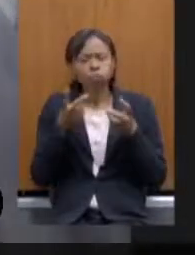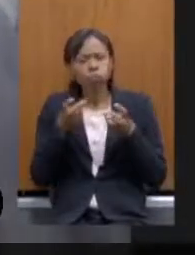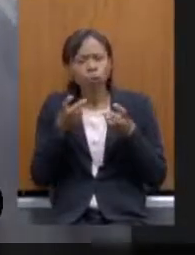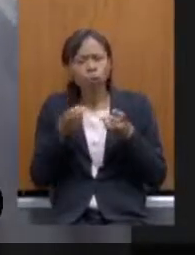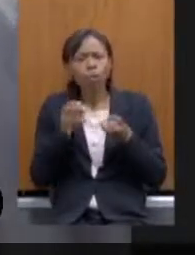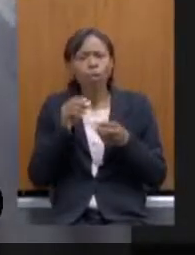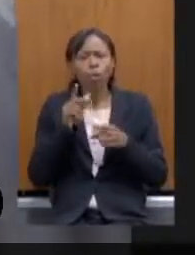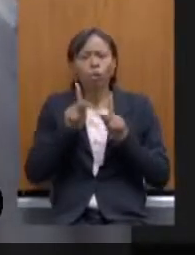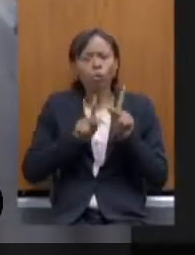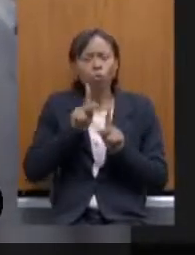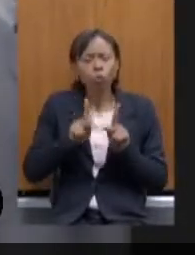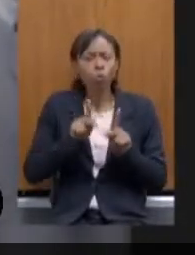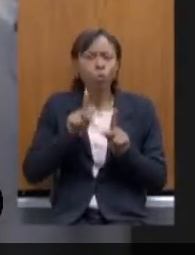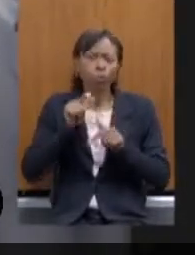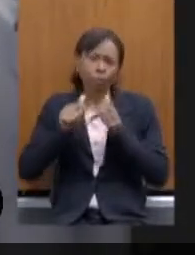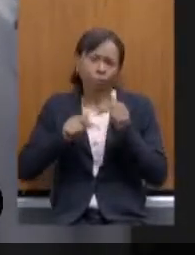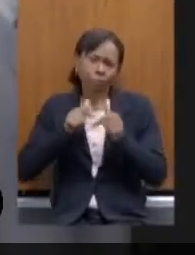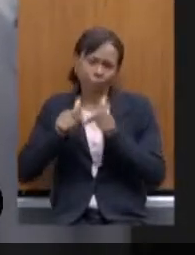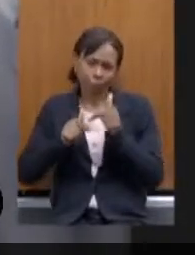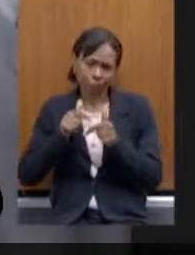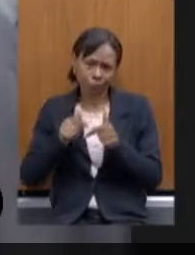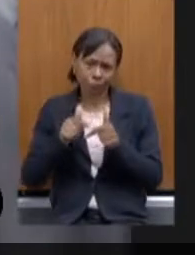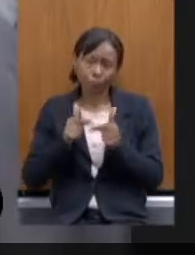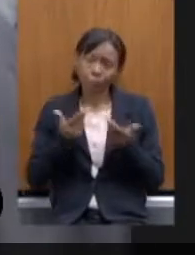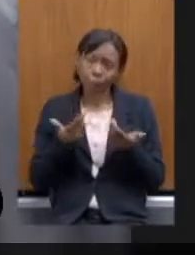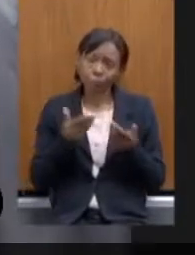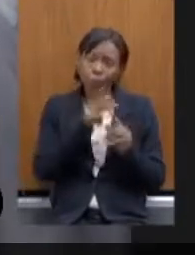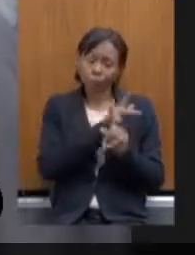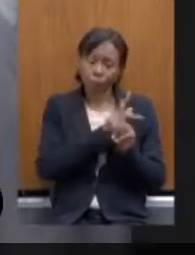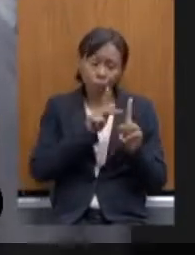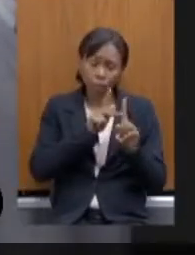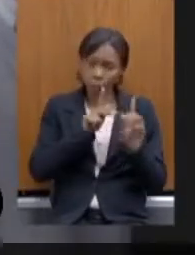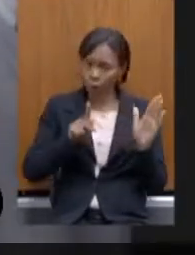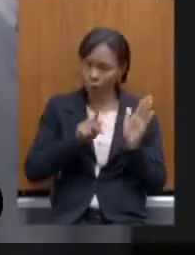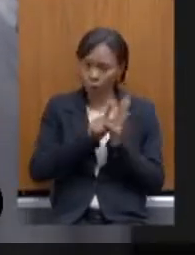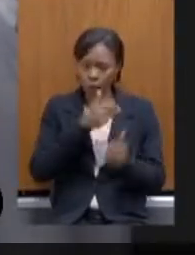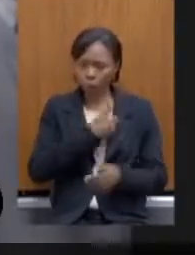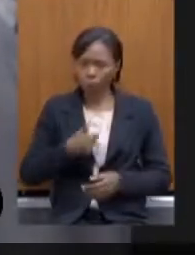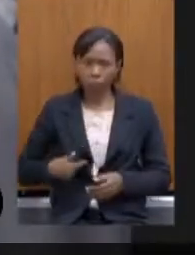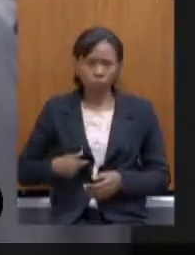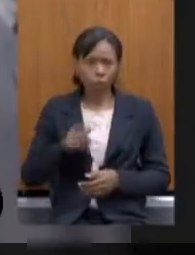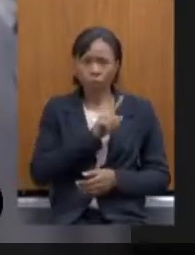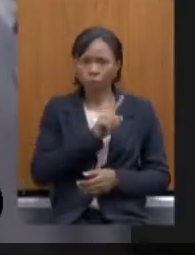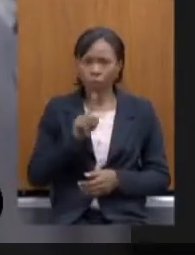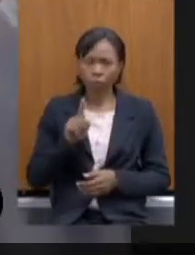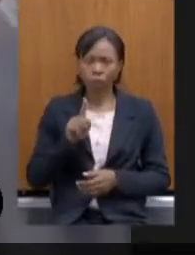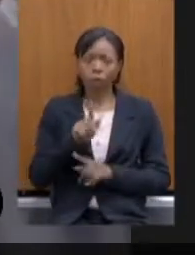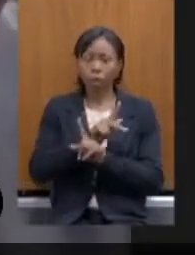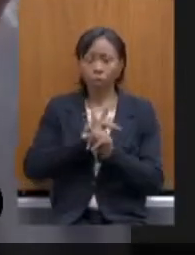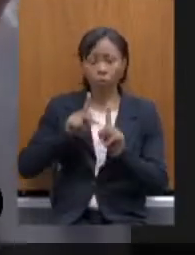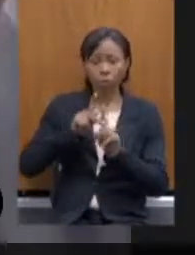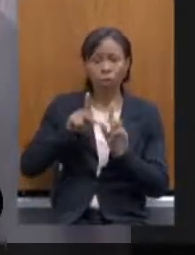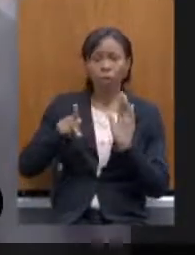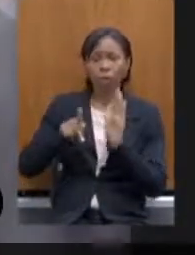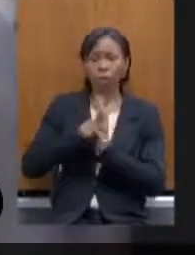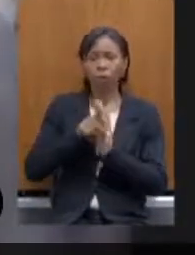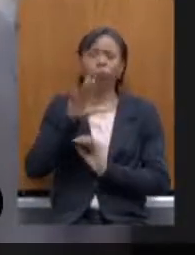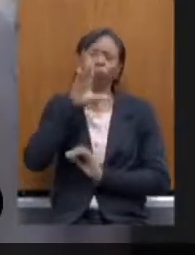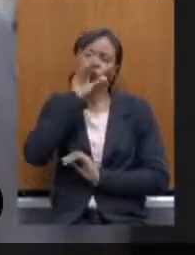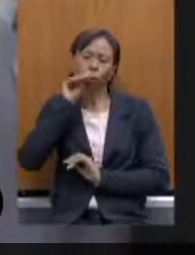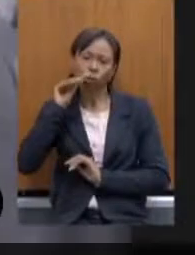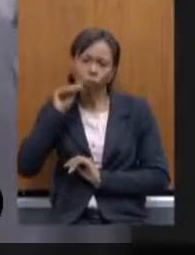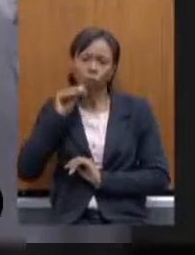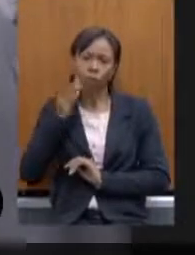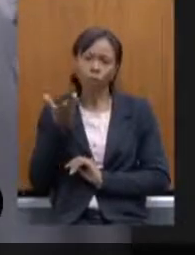os trabalhadores à presidência não é de governo à presidência é duas tão e se